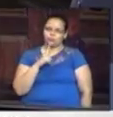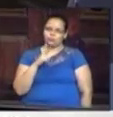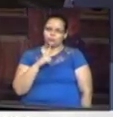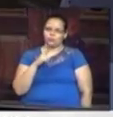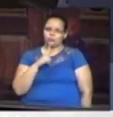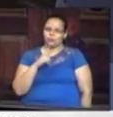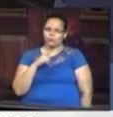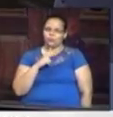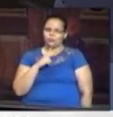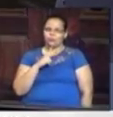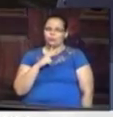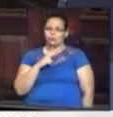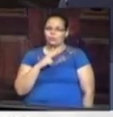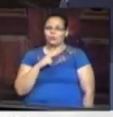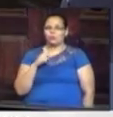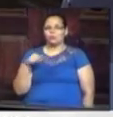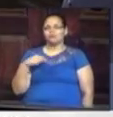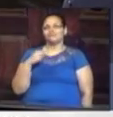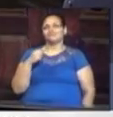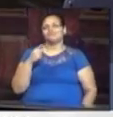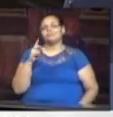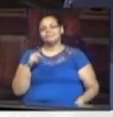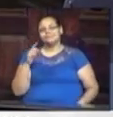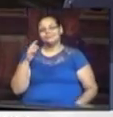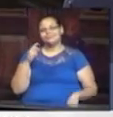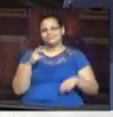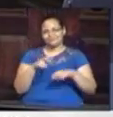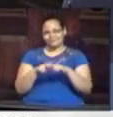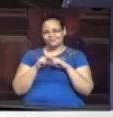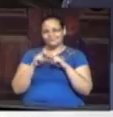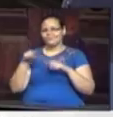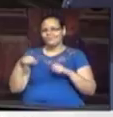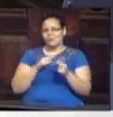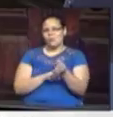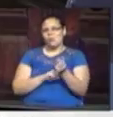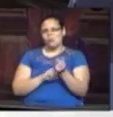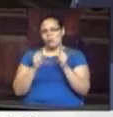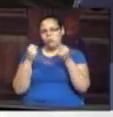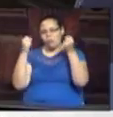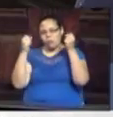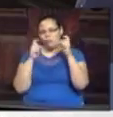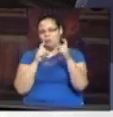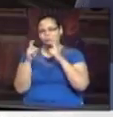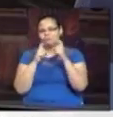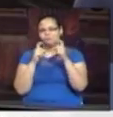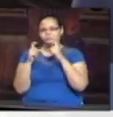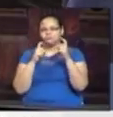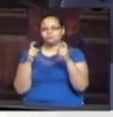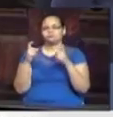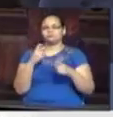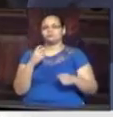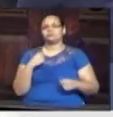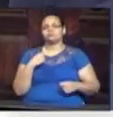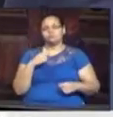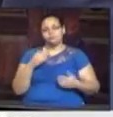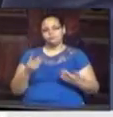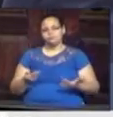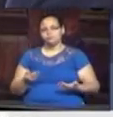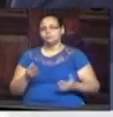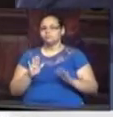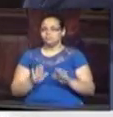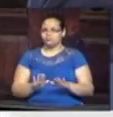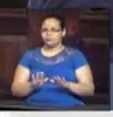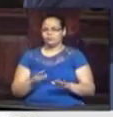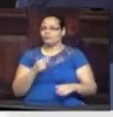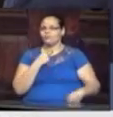eu atribuo ao calor que nós estamos, ao calor dos debates dos últimos dias,